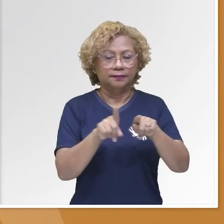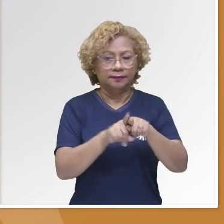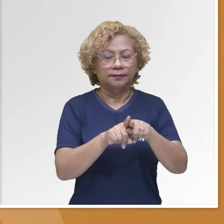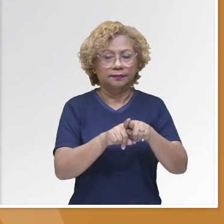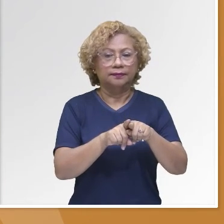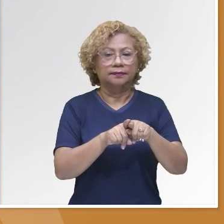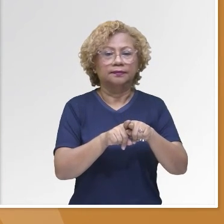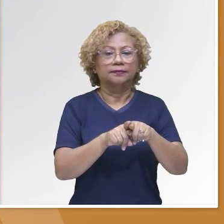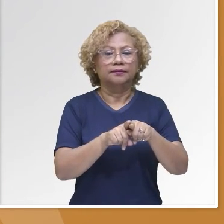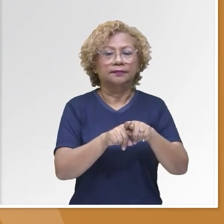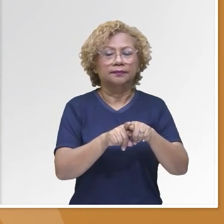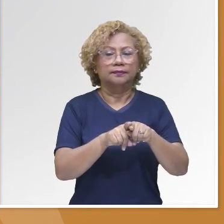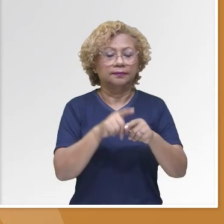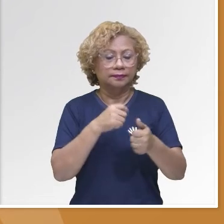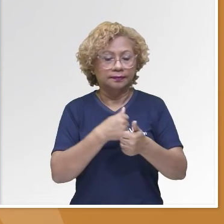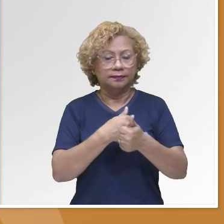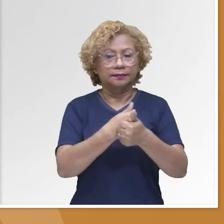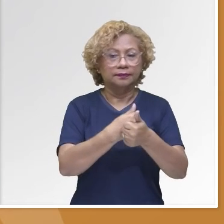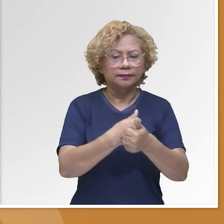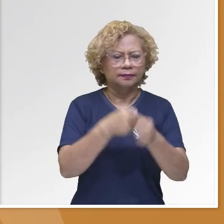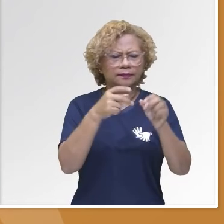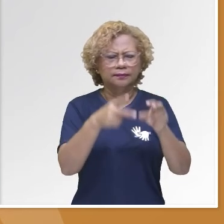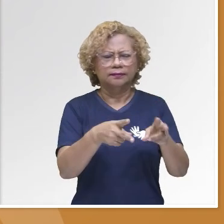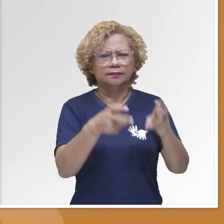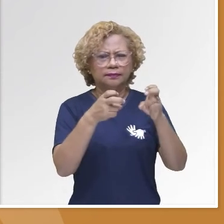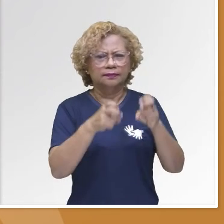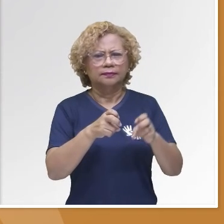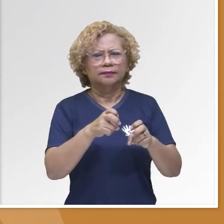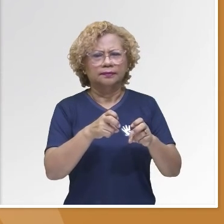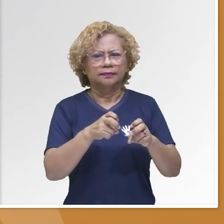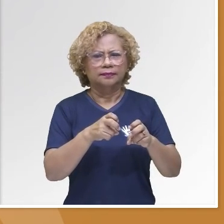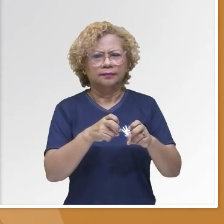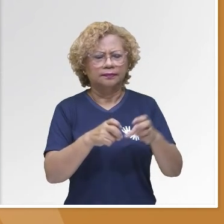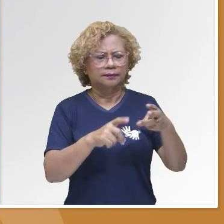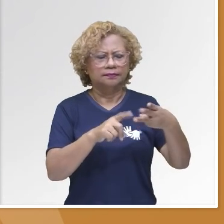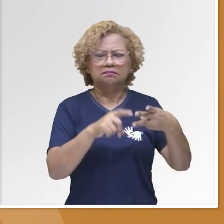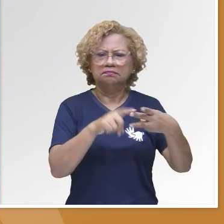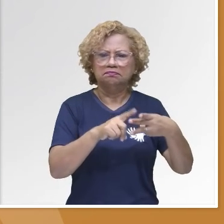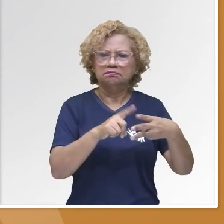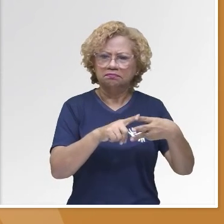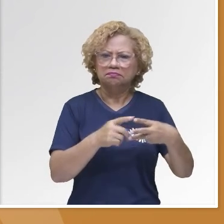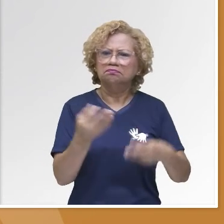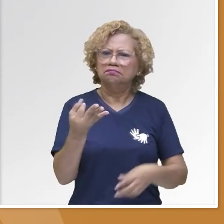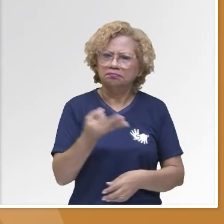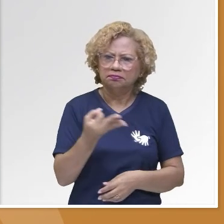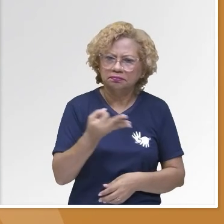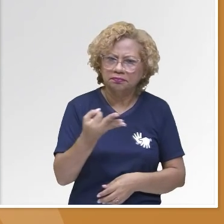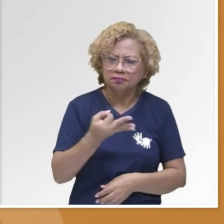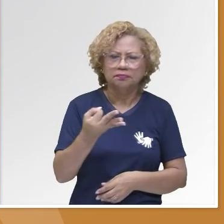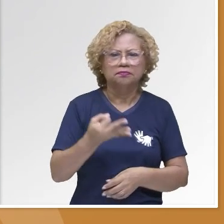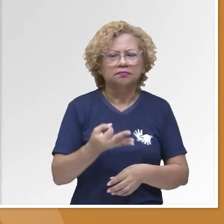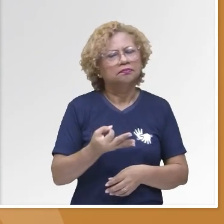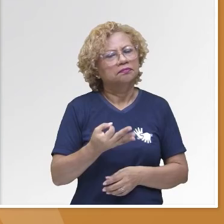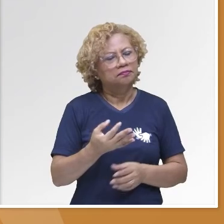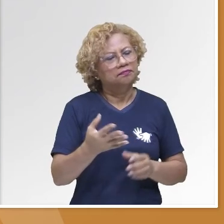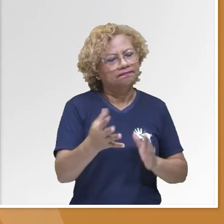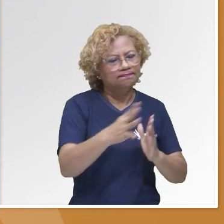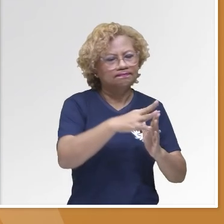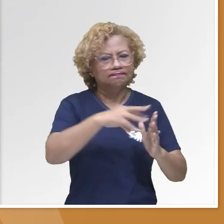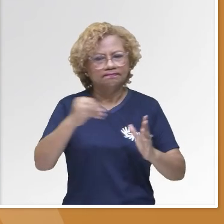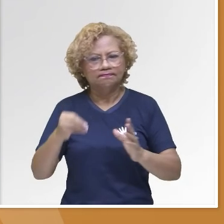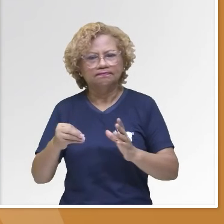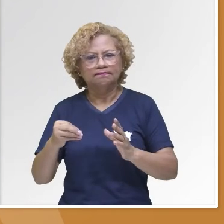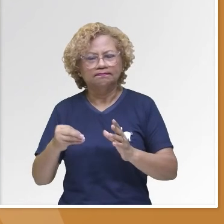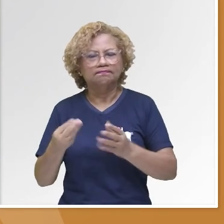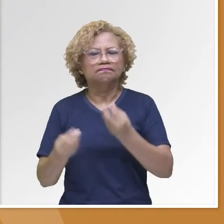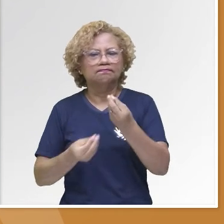europeus, começam a observar que tanto a Bélgica, quanto a Holanda, quanto o Luxemburgo estavam se desenvolvendo